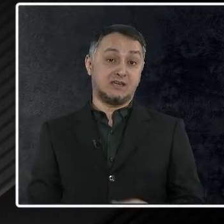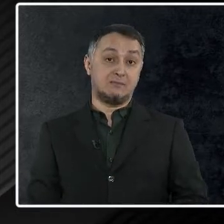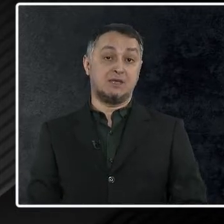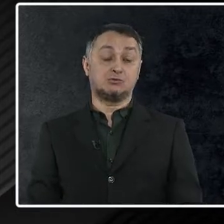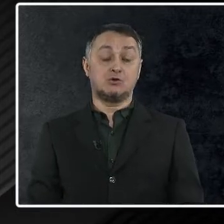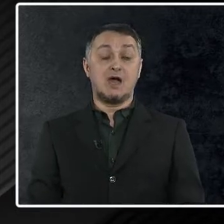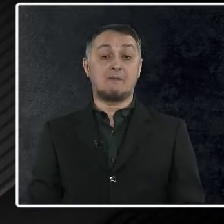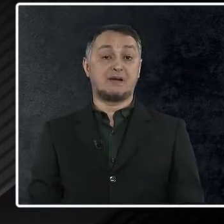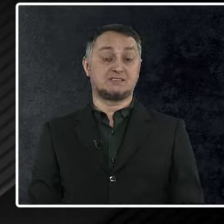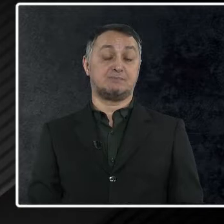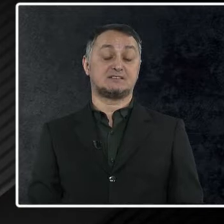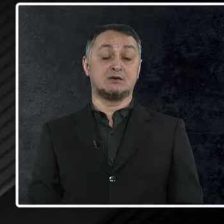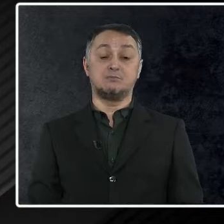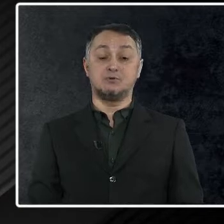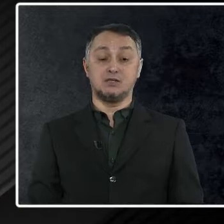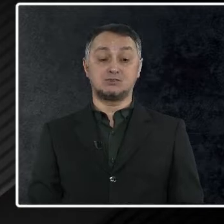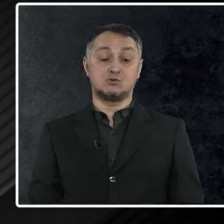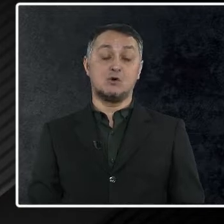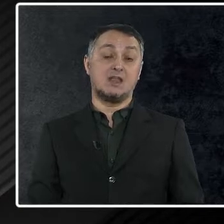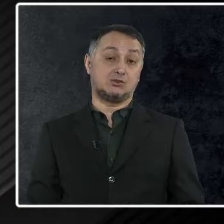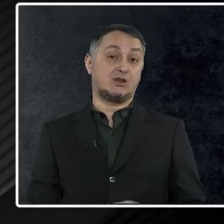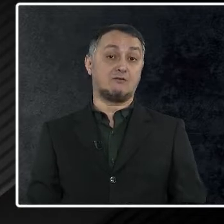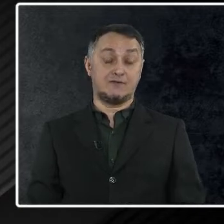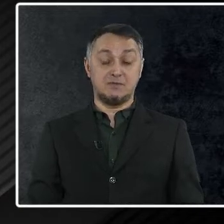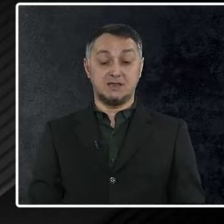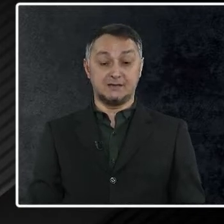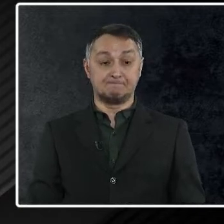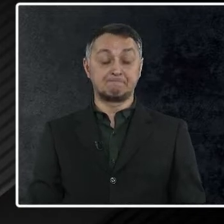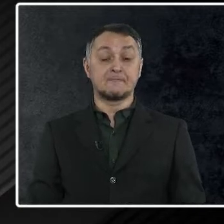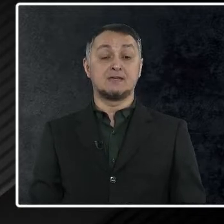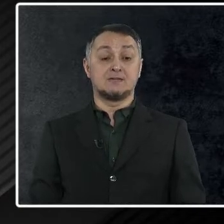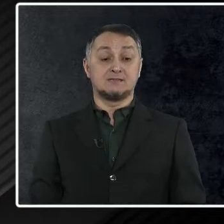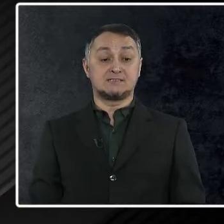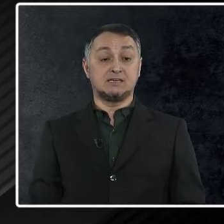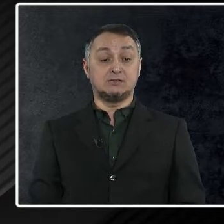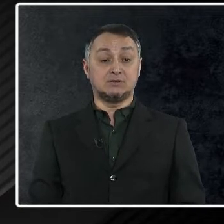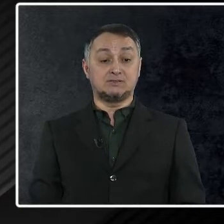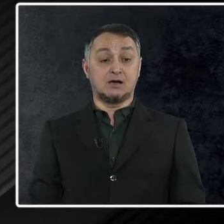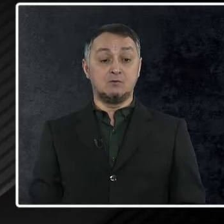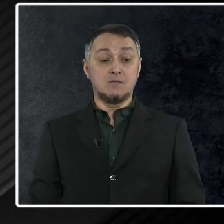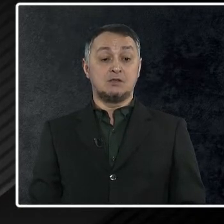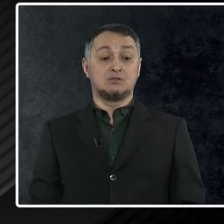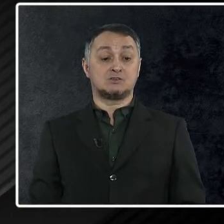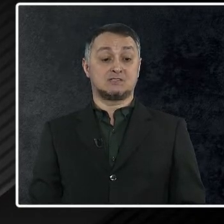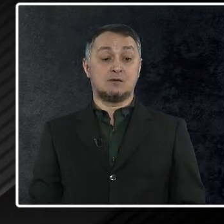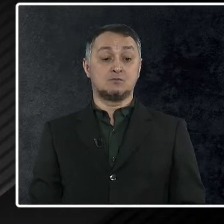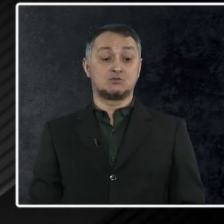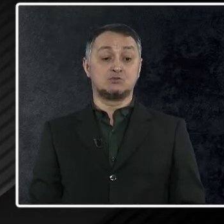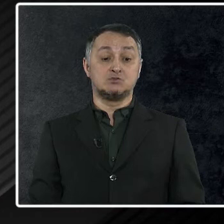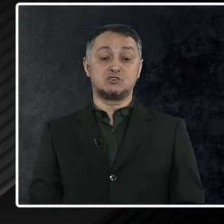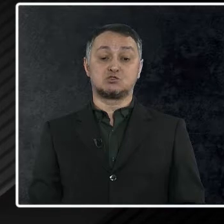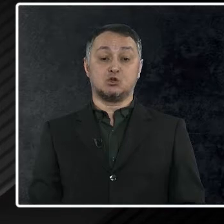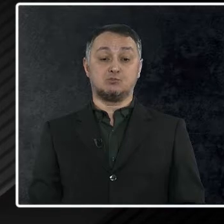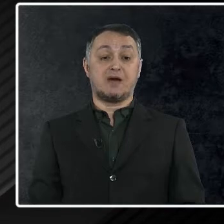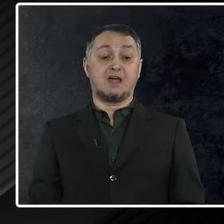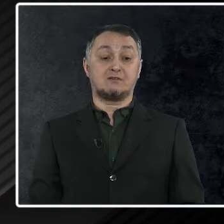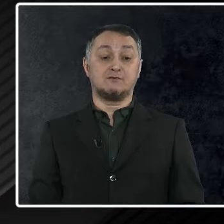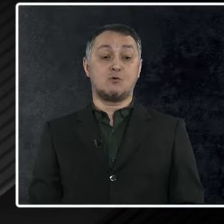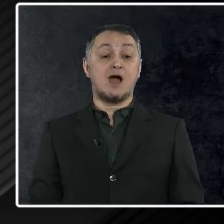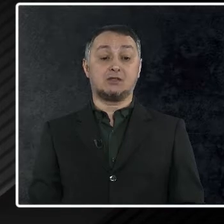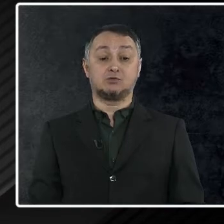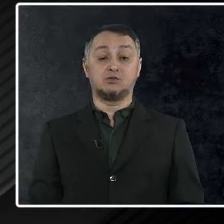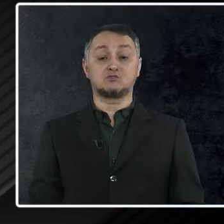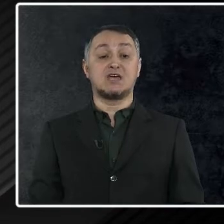de incremento à participação político-eleitoral feminina. Seguindo então, nós temos no 18,